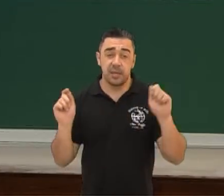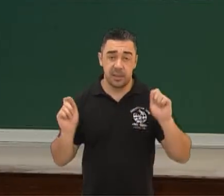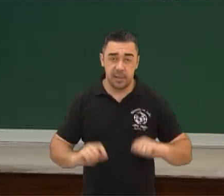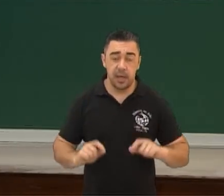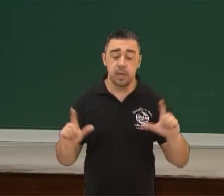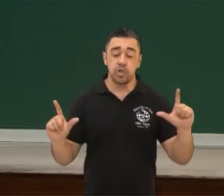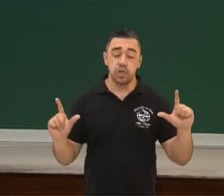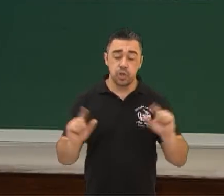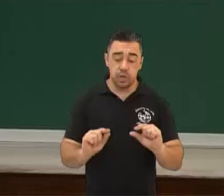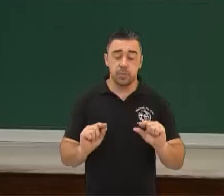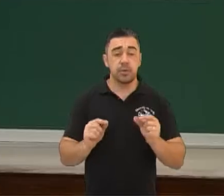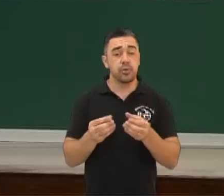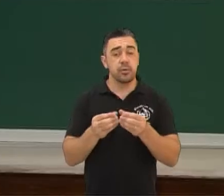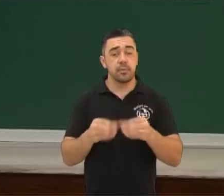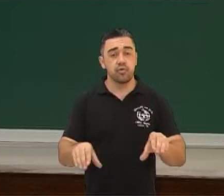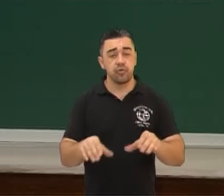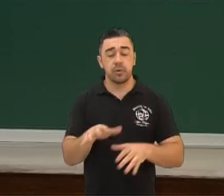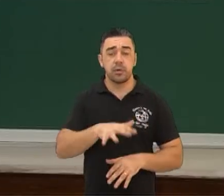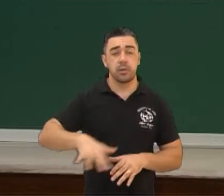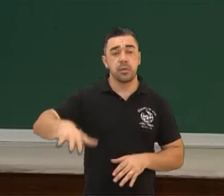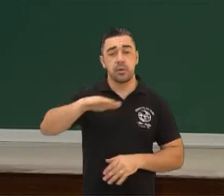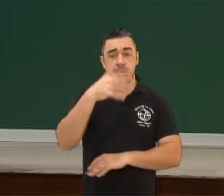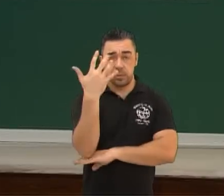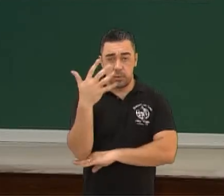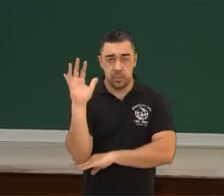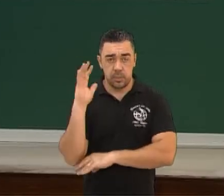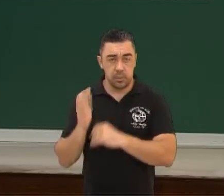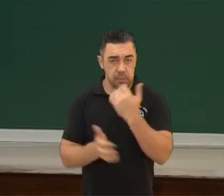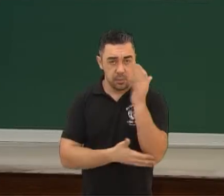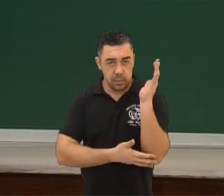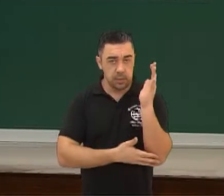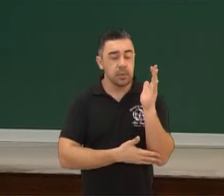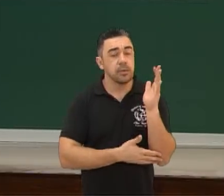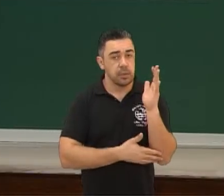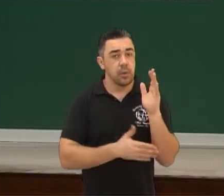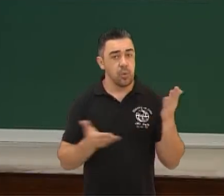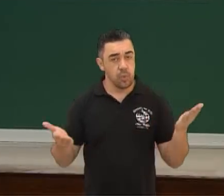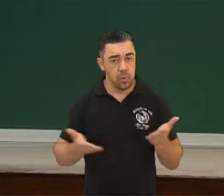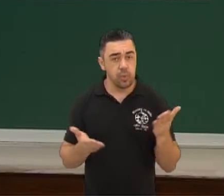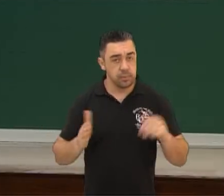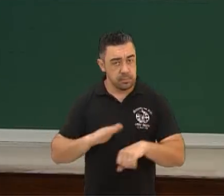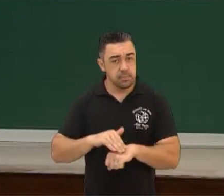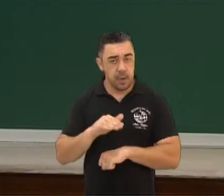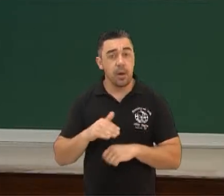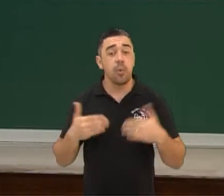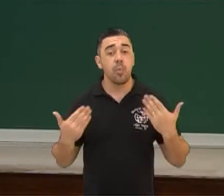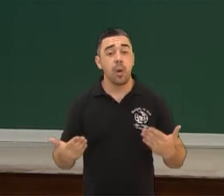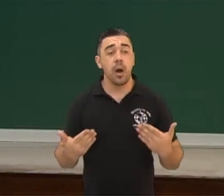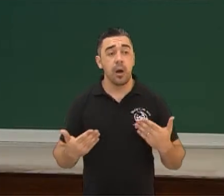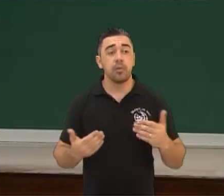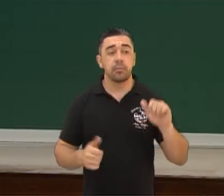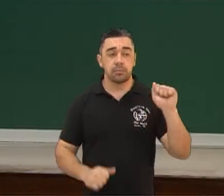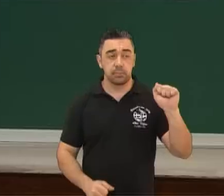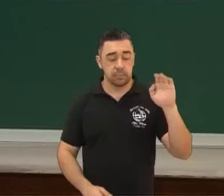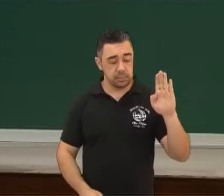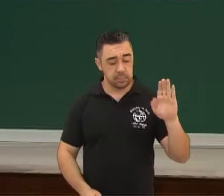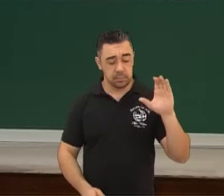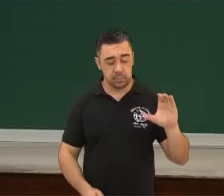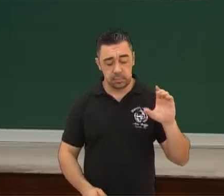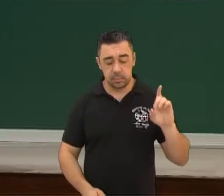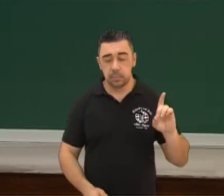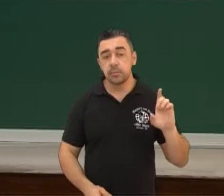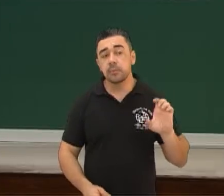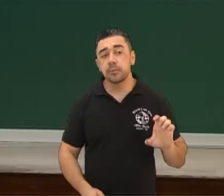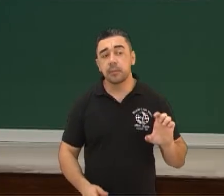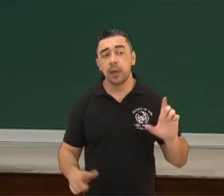buscam diminuir os impactos gerados no meio ambiente. São cada vez mais comuns. Qual dessa alternativa, ela